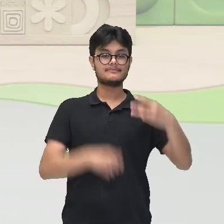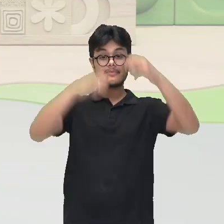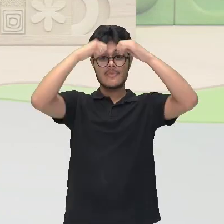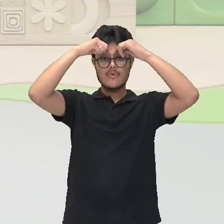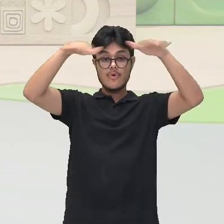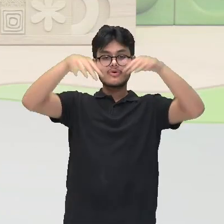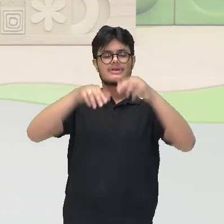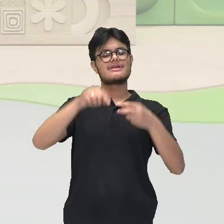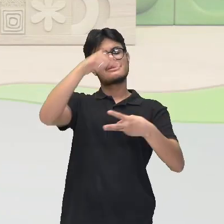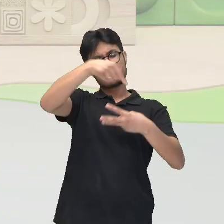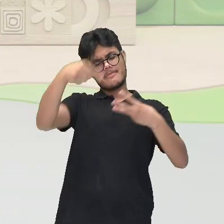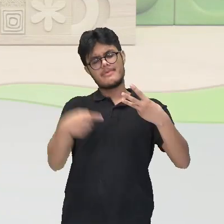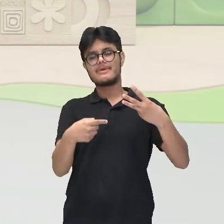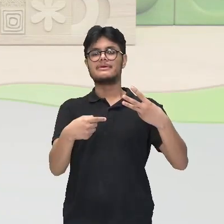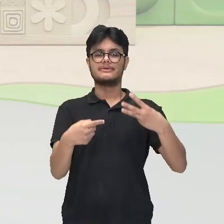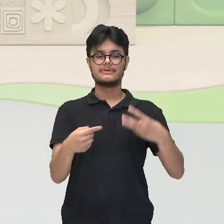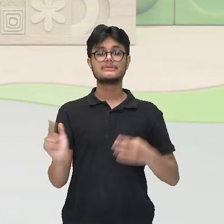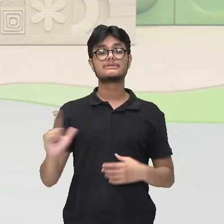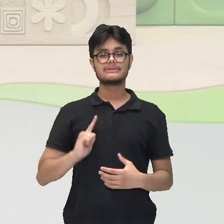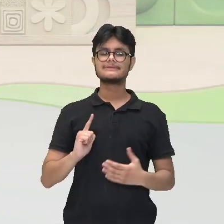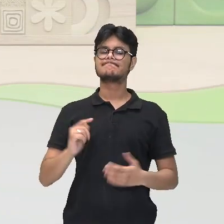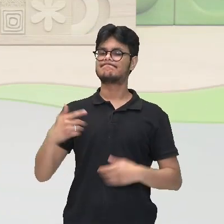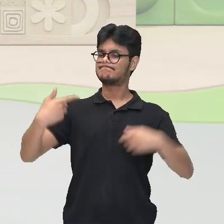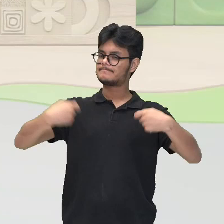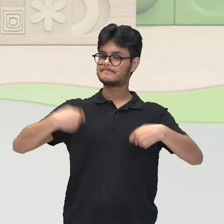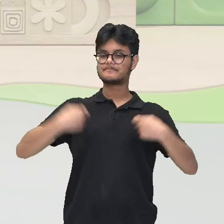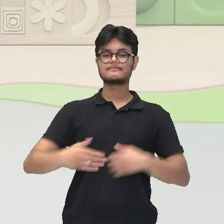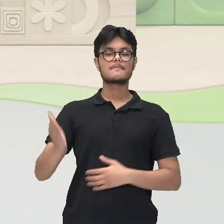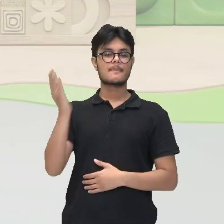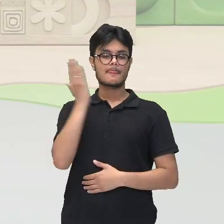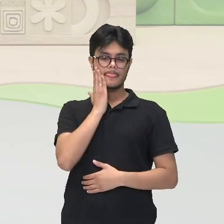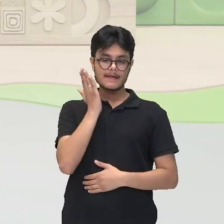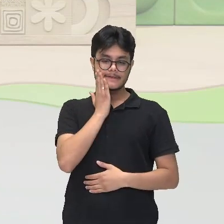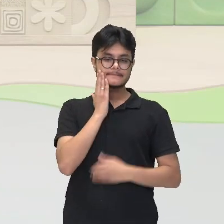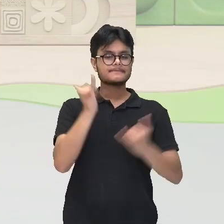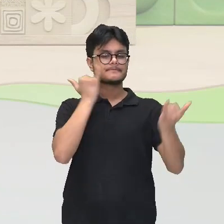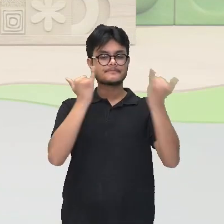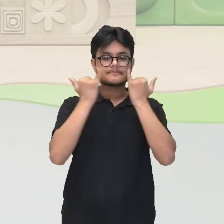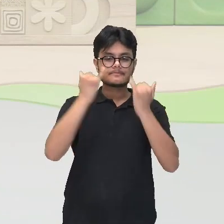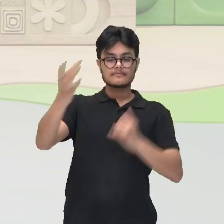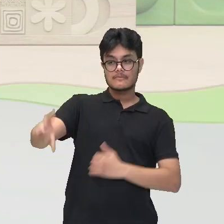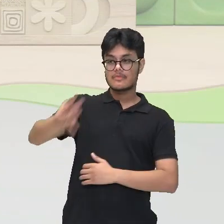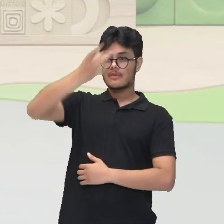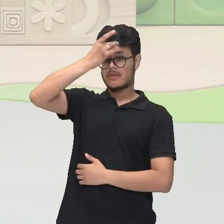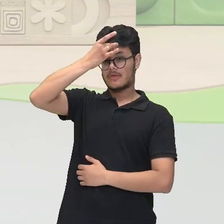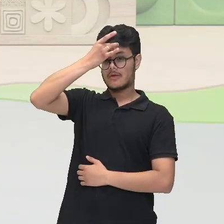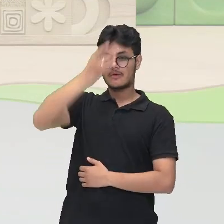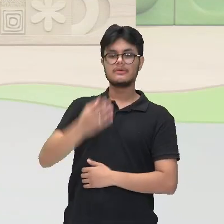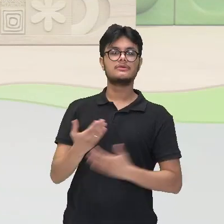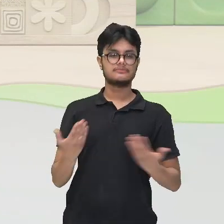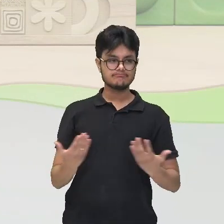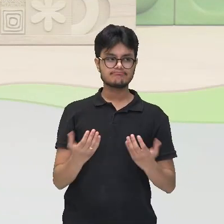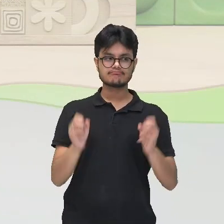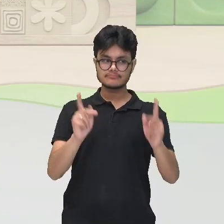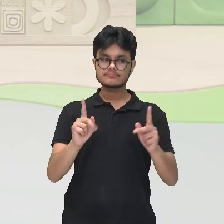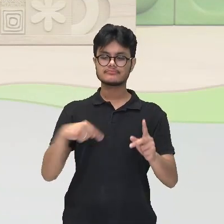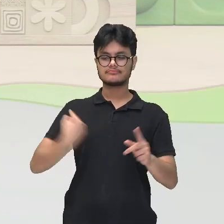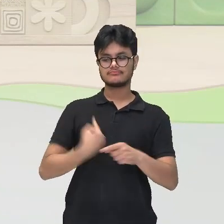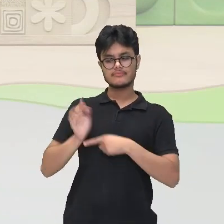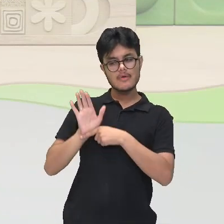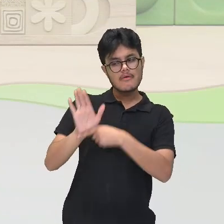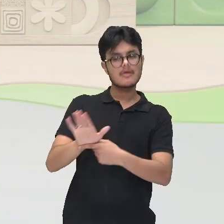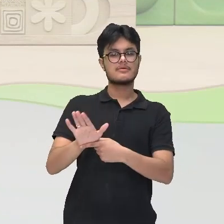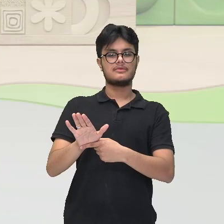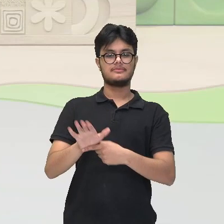Então, é muito importante você ter conhecimento, você saber, né, para poder ajudá-los.